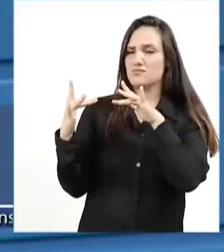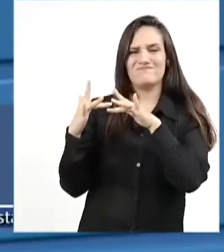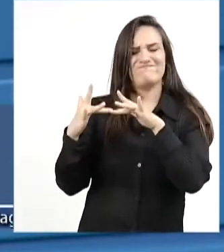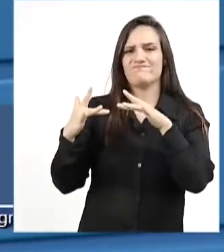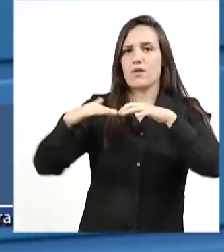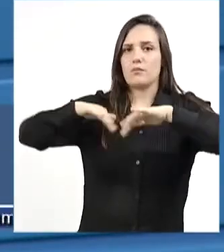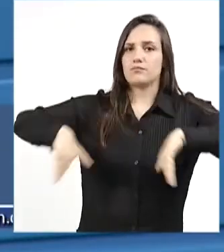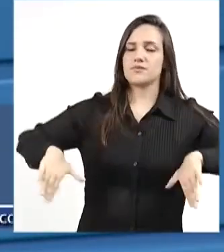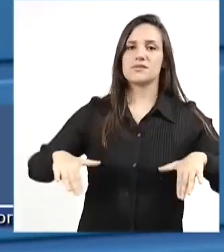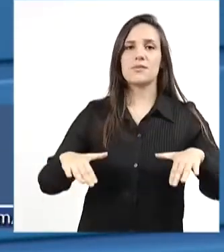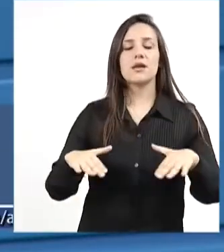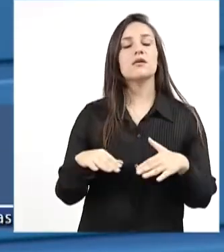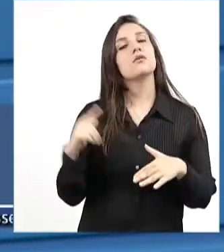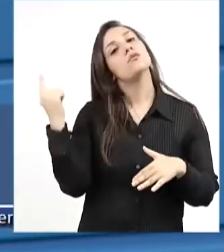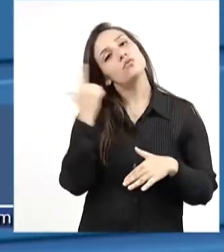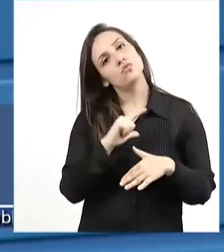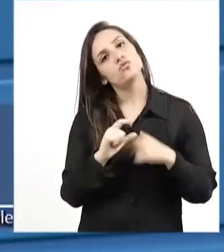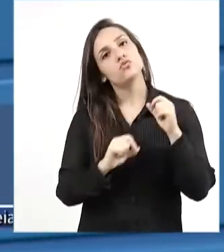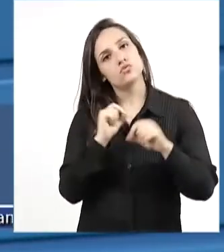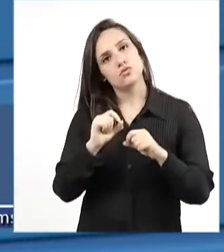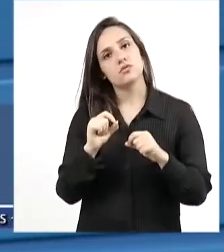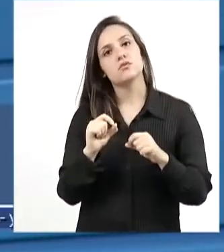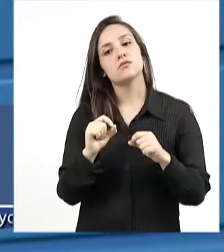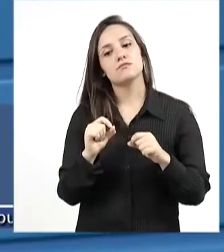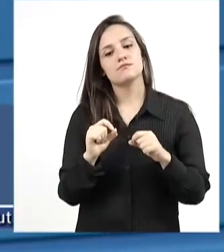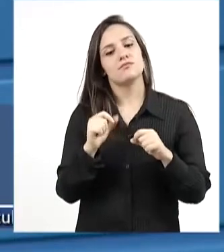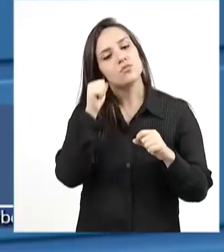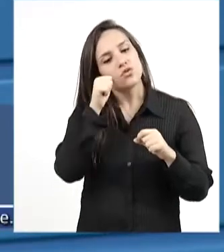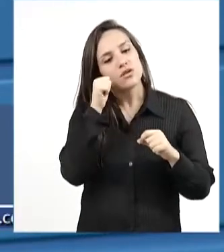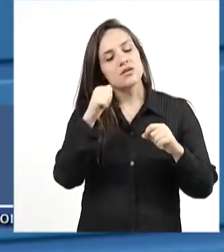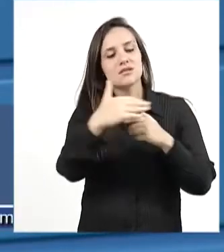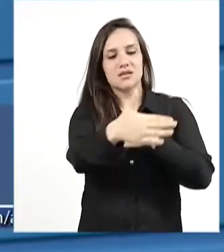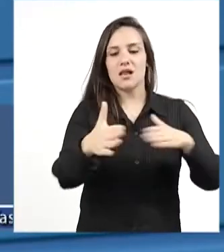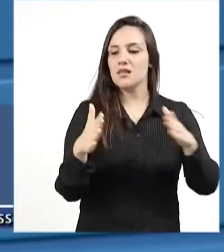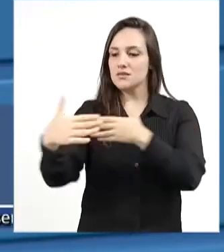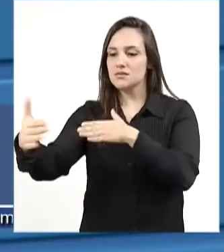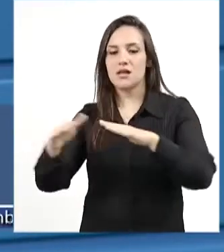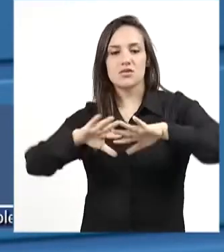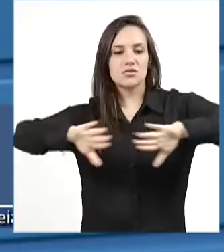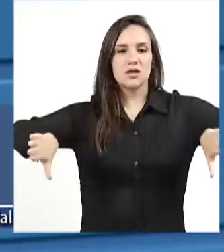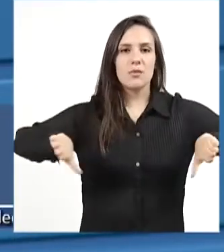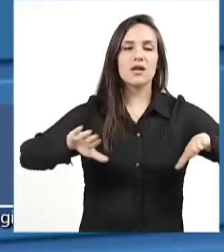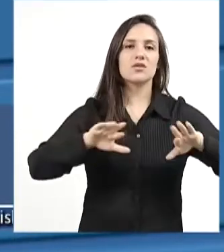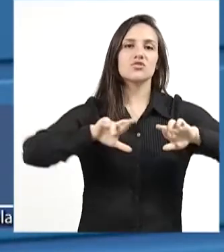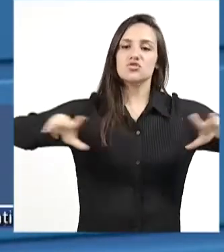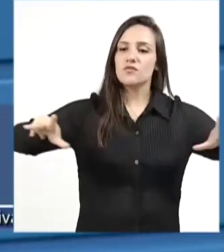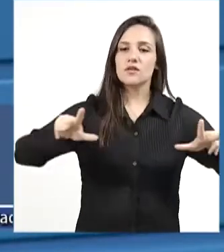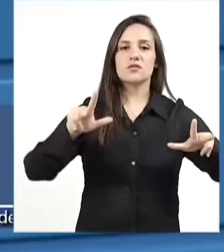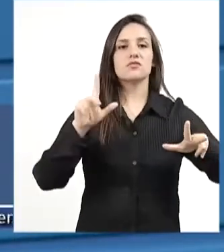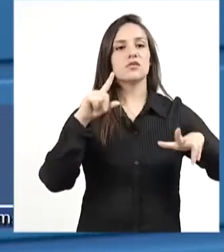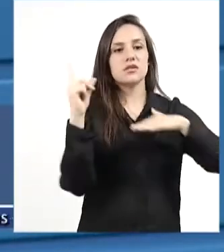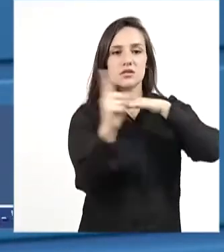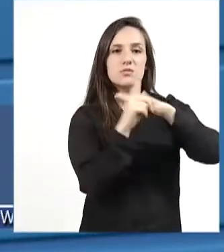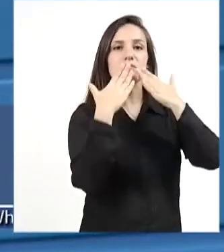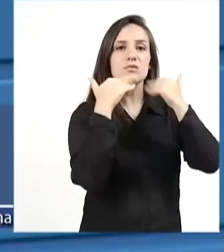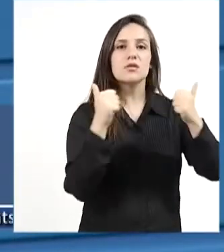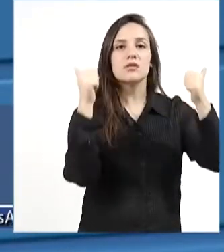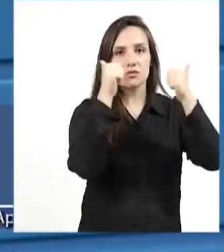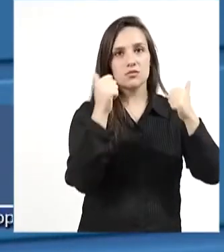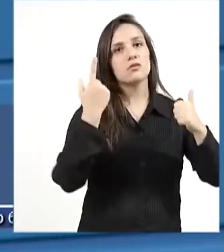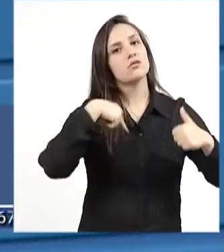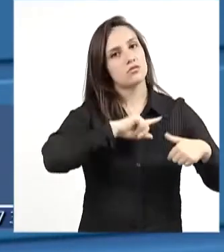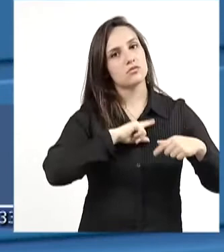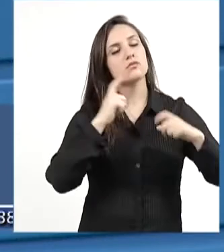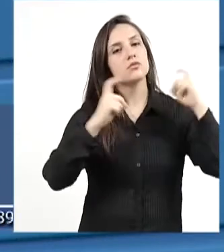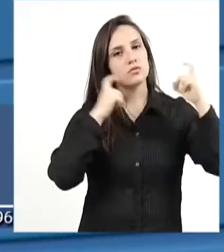inibe isso para que ele não tenha o mesmo contato. Ela vai para uma sala separada, é tratada diferente. Justamente essa preocupação. Hoje nós estamos tentando